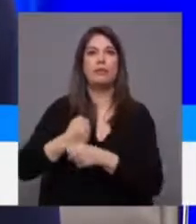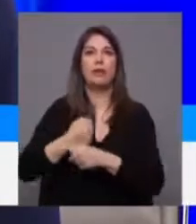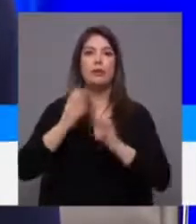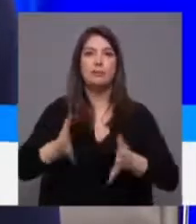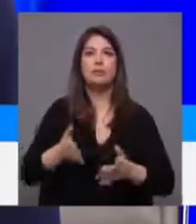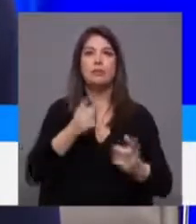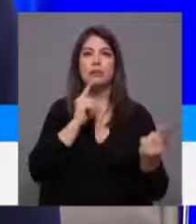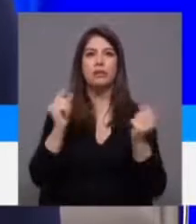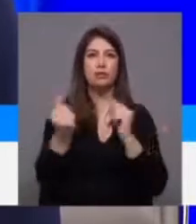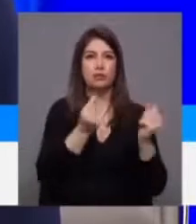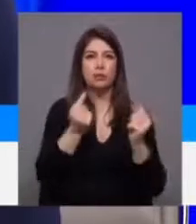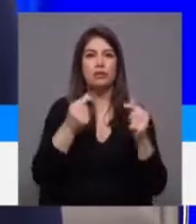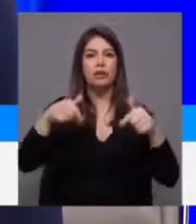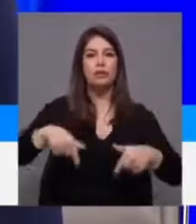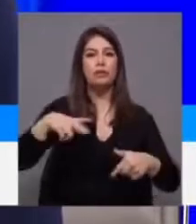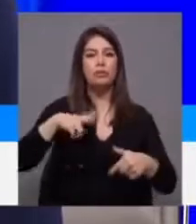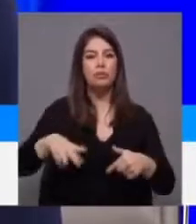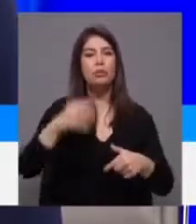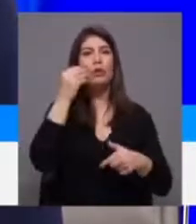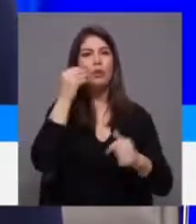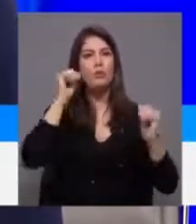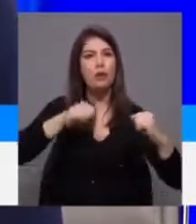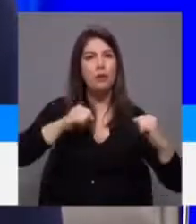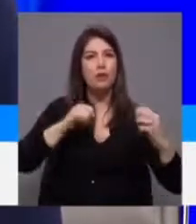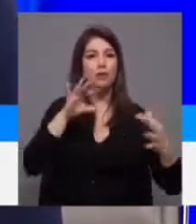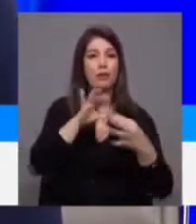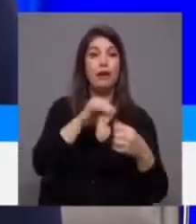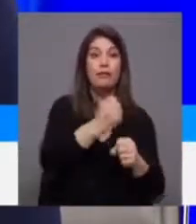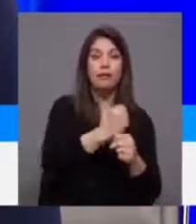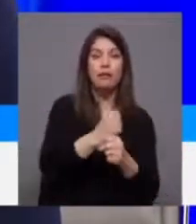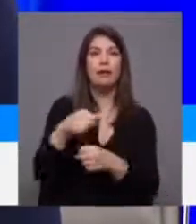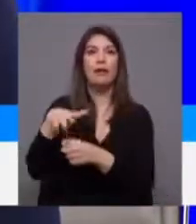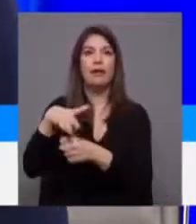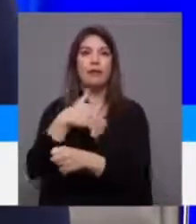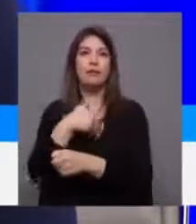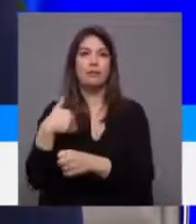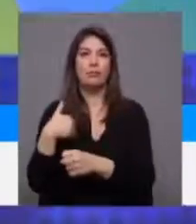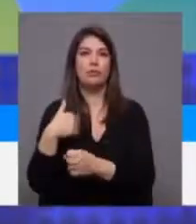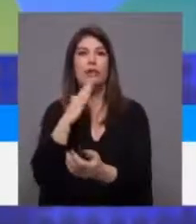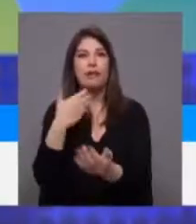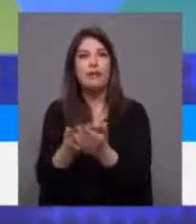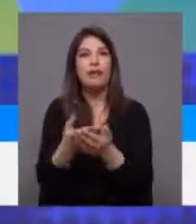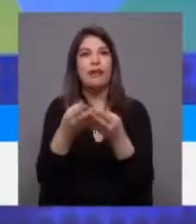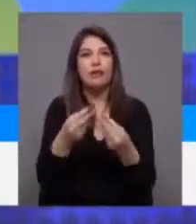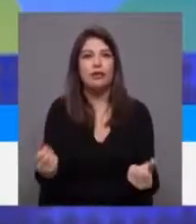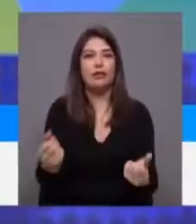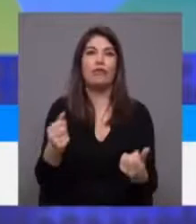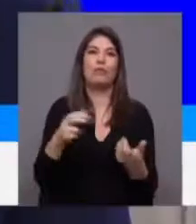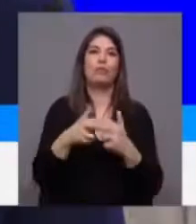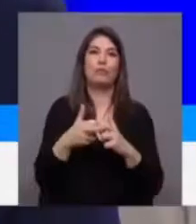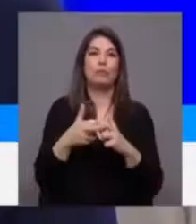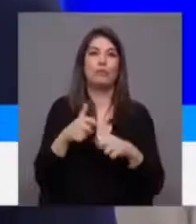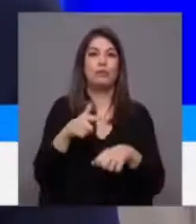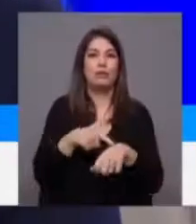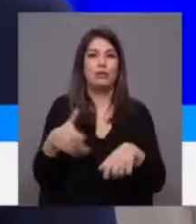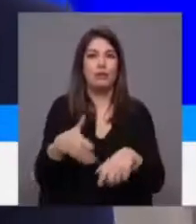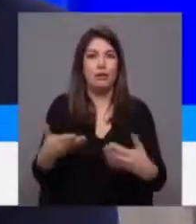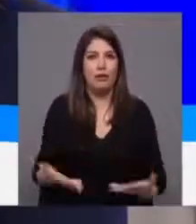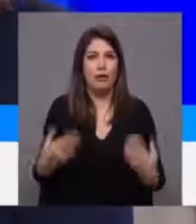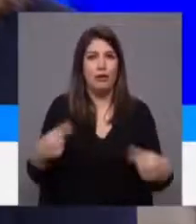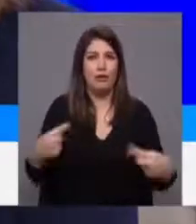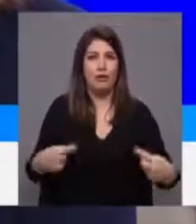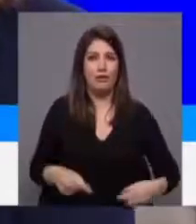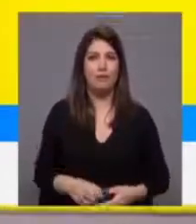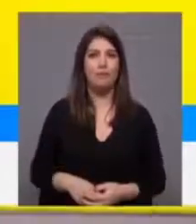como é que é um acordo em Portugal sobre a saúde e o trabalho que resolva os problemas mais urgentes que vamos que ter isso mesmo